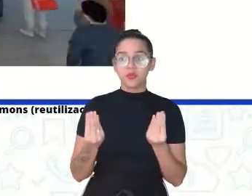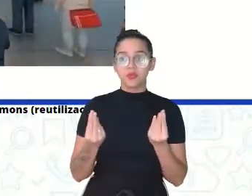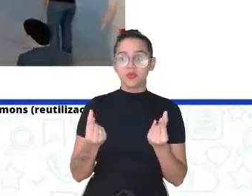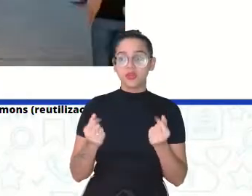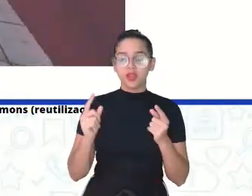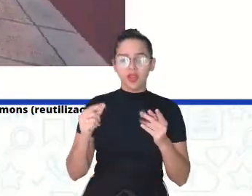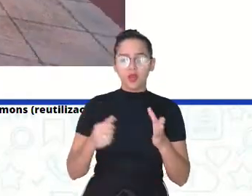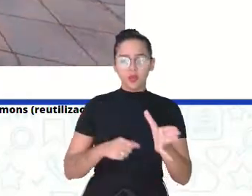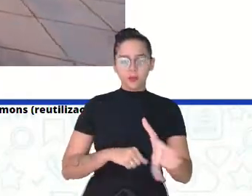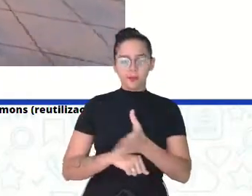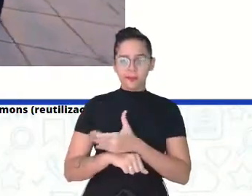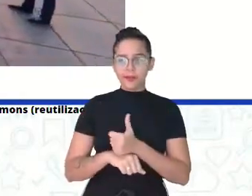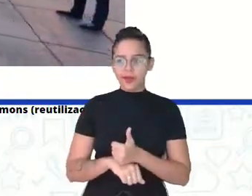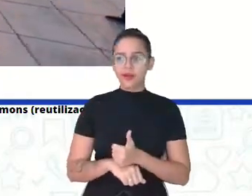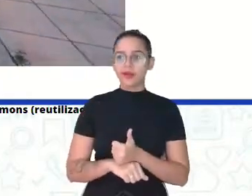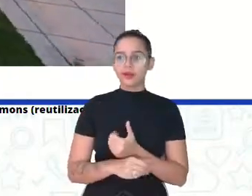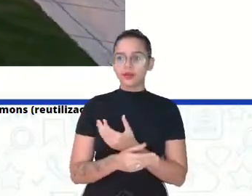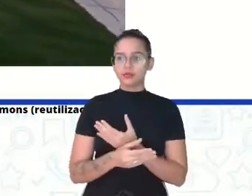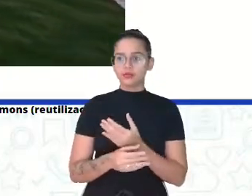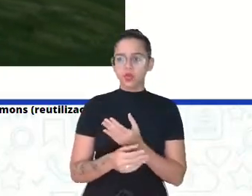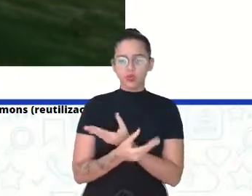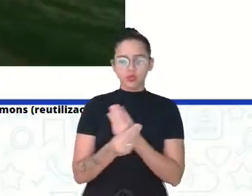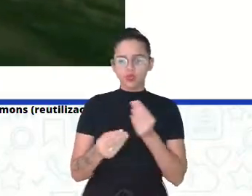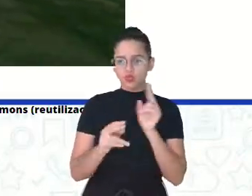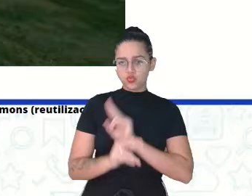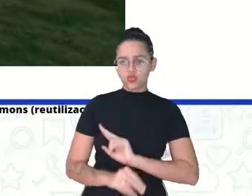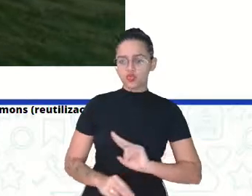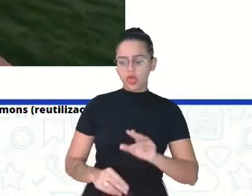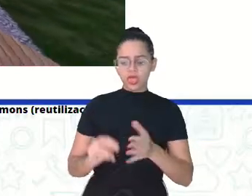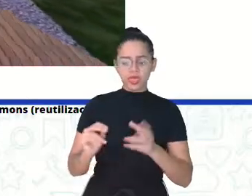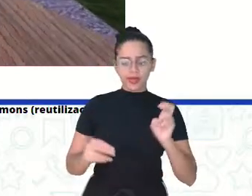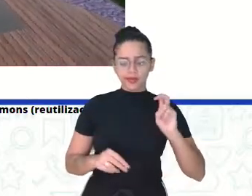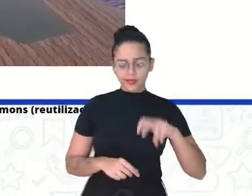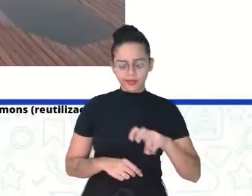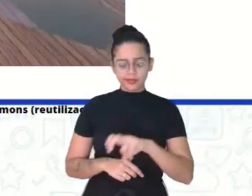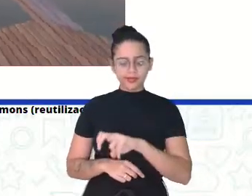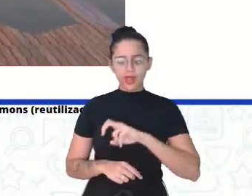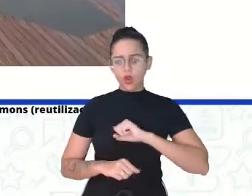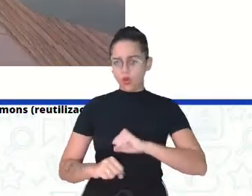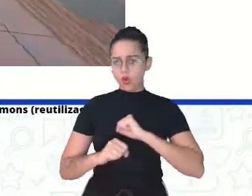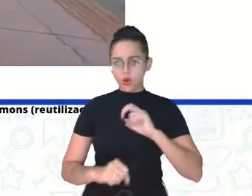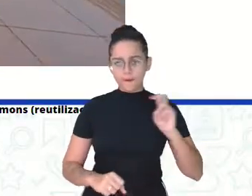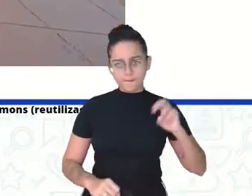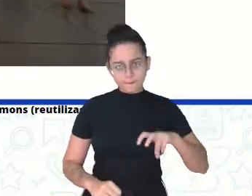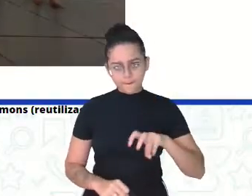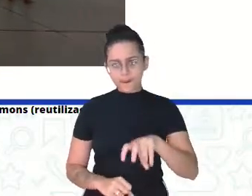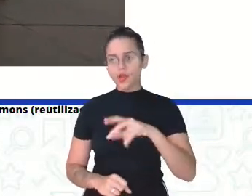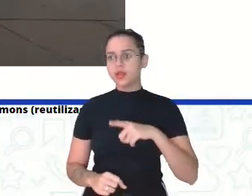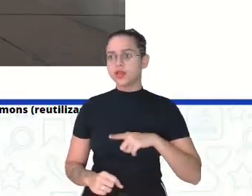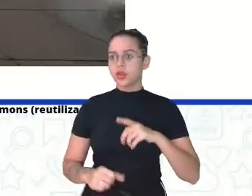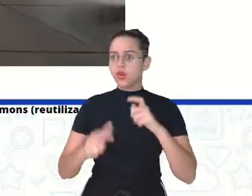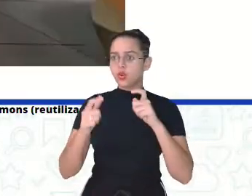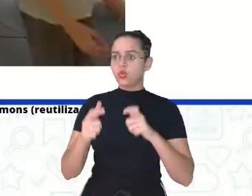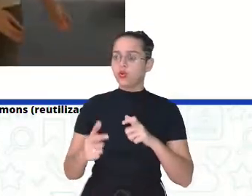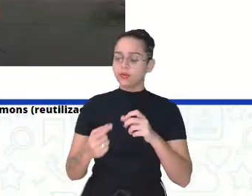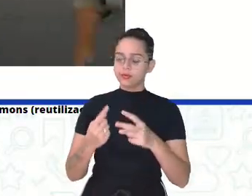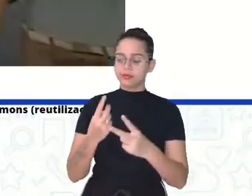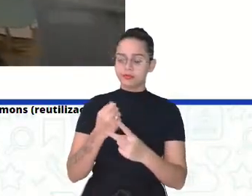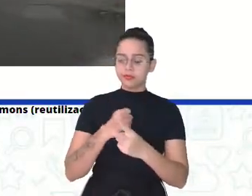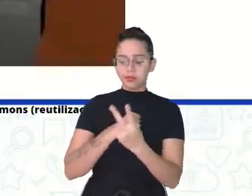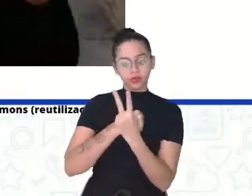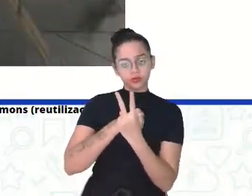É um parque que é para múltiplos usos, para as pessoas andarem, correrem, tem lugar para se proteger do sol